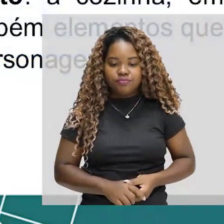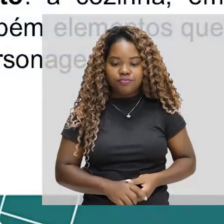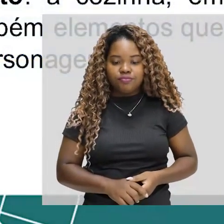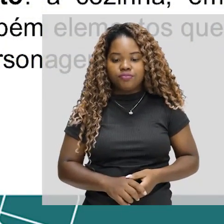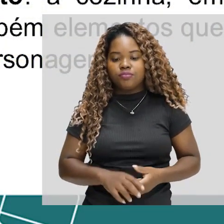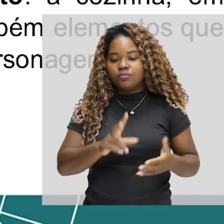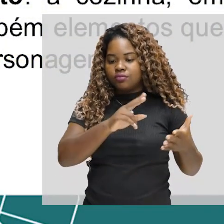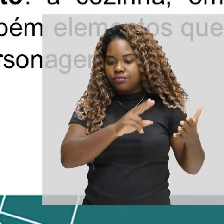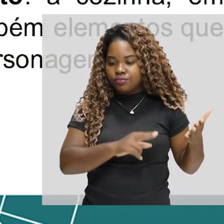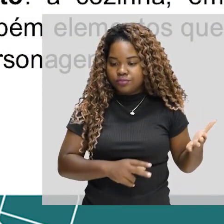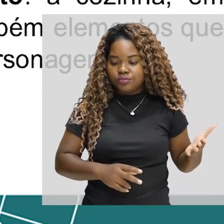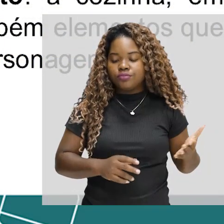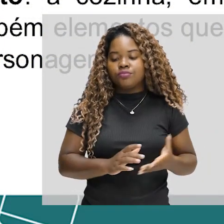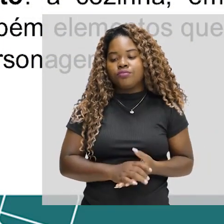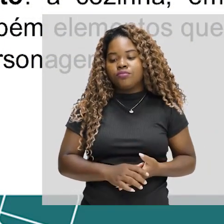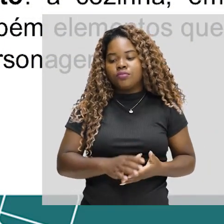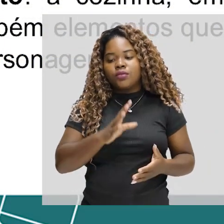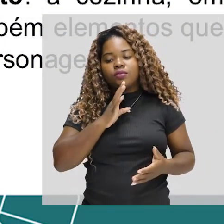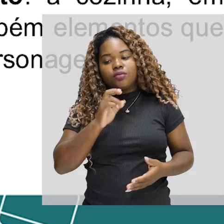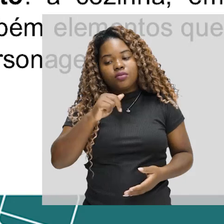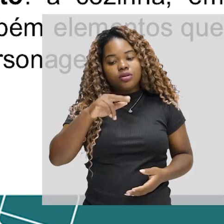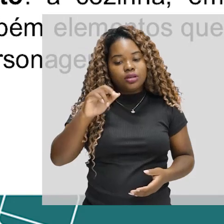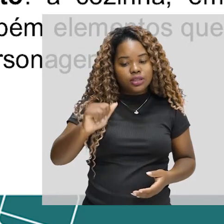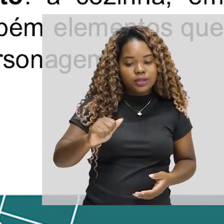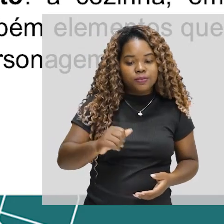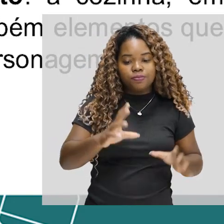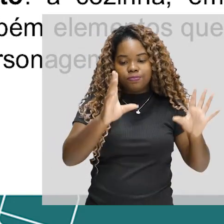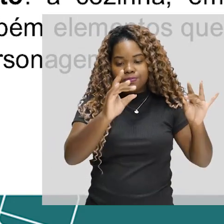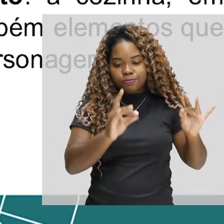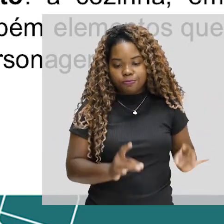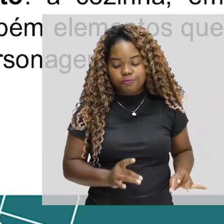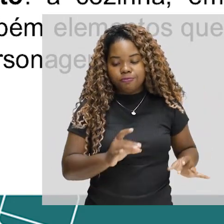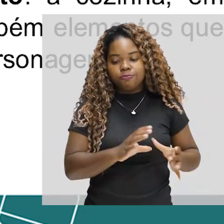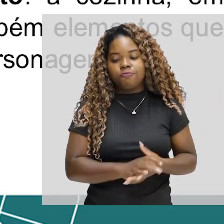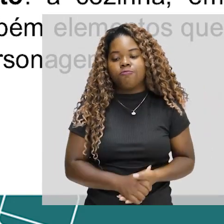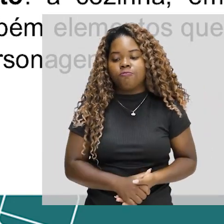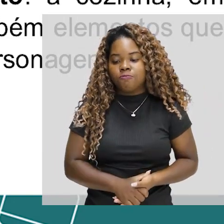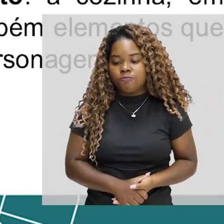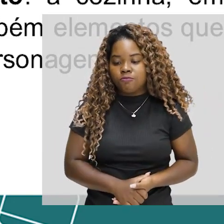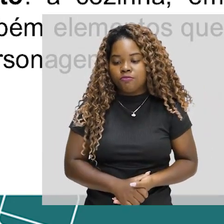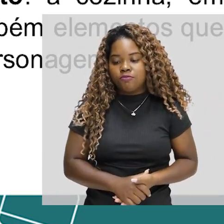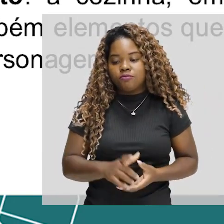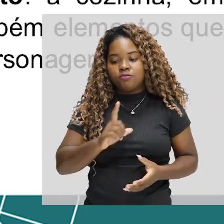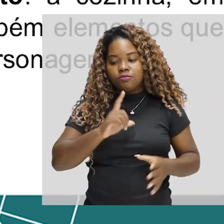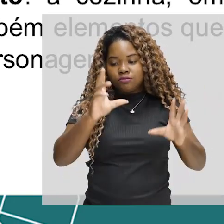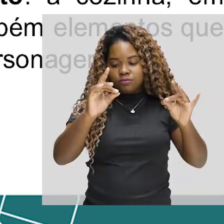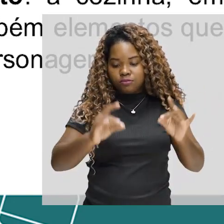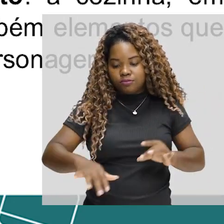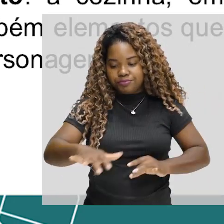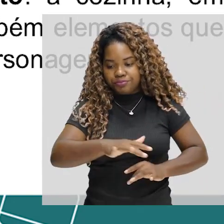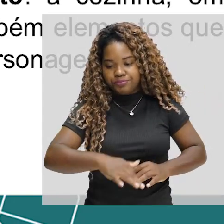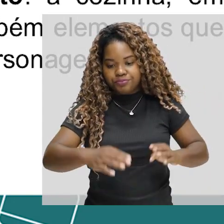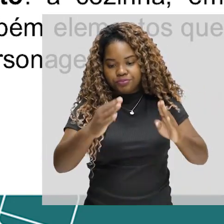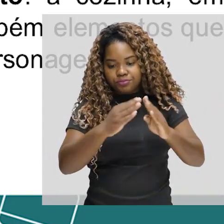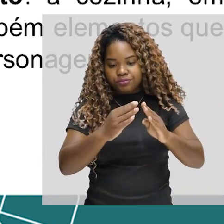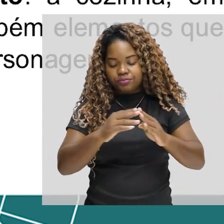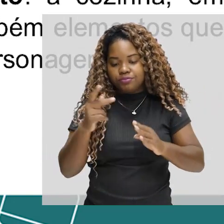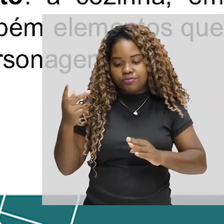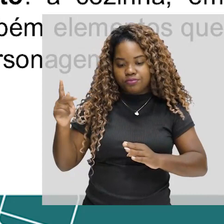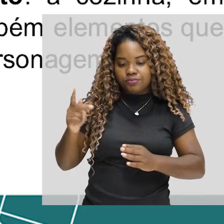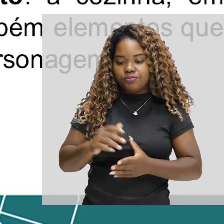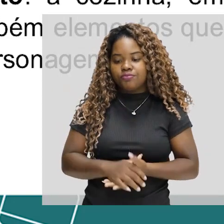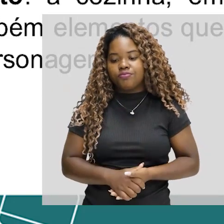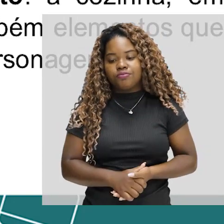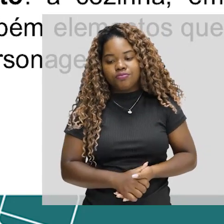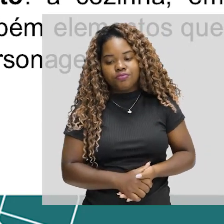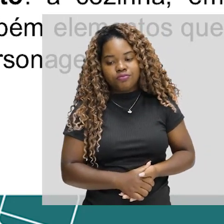o leitor, né, a pessoa que ele vai conhecer as ações de Ana, tá? Vai ter a descrição do ambiente onde ela mora, o cenário é descrito,